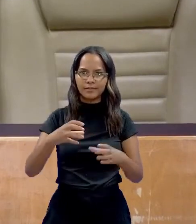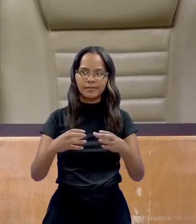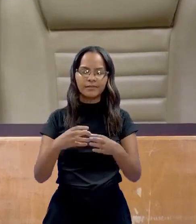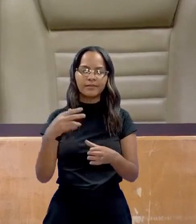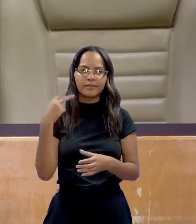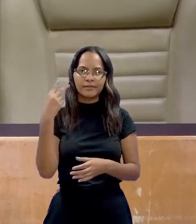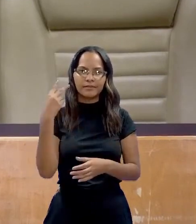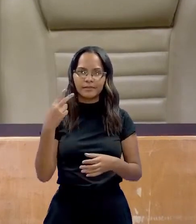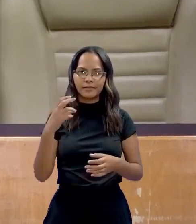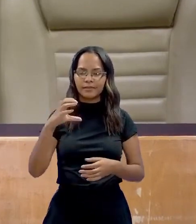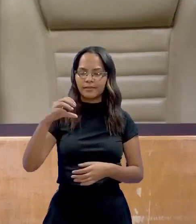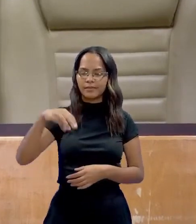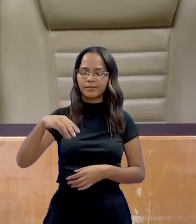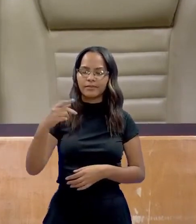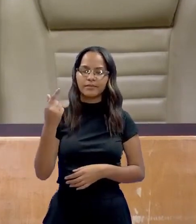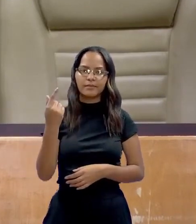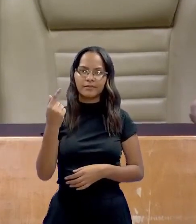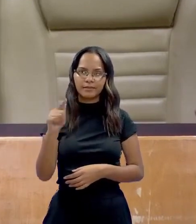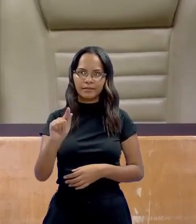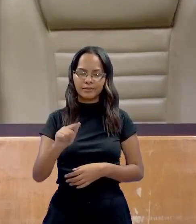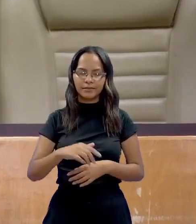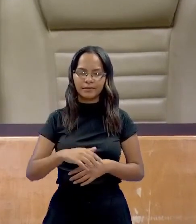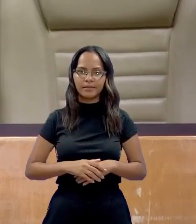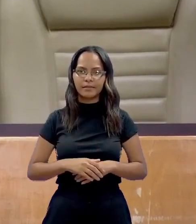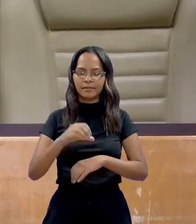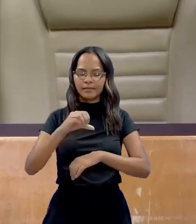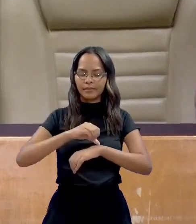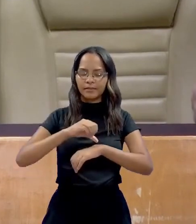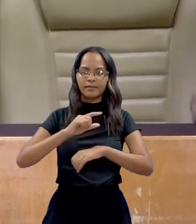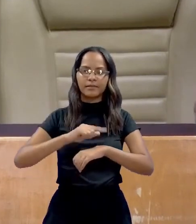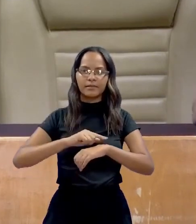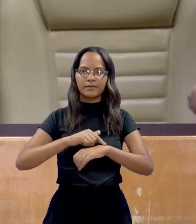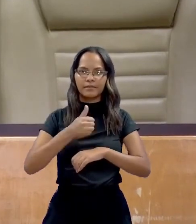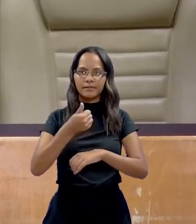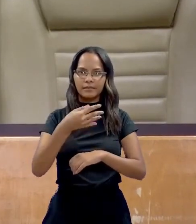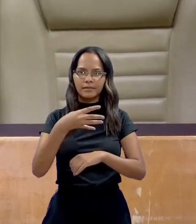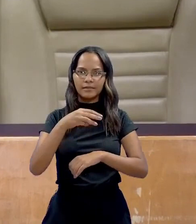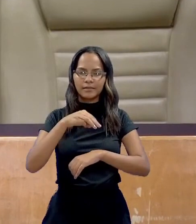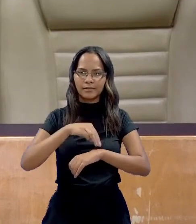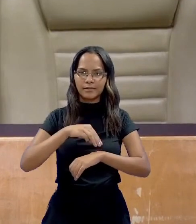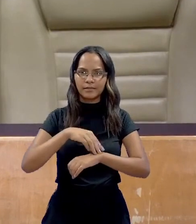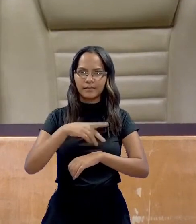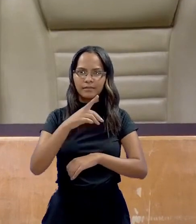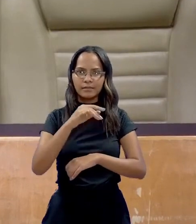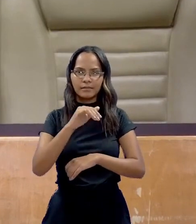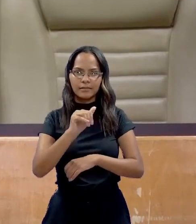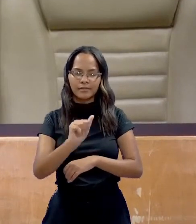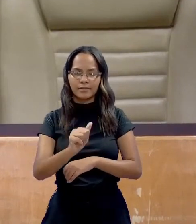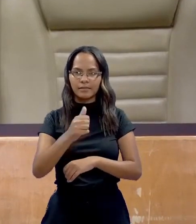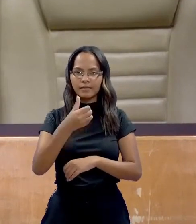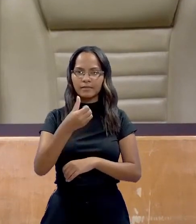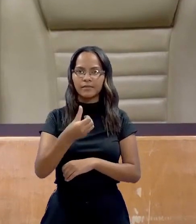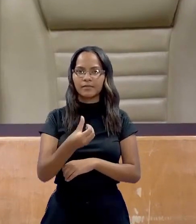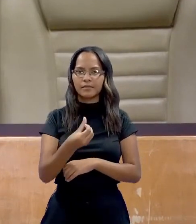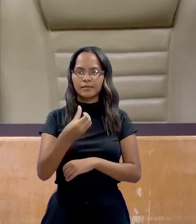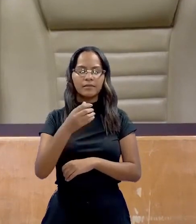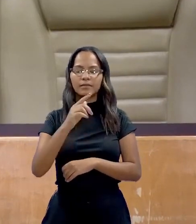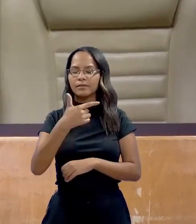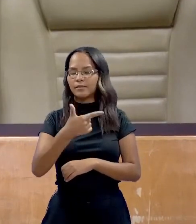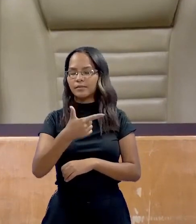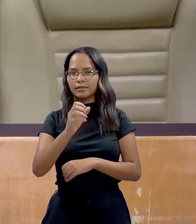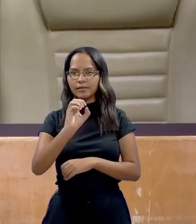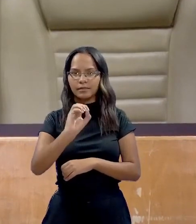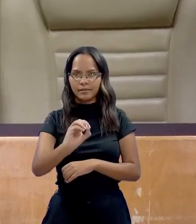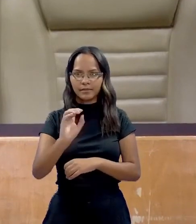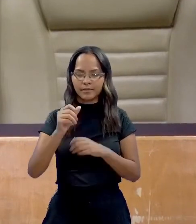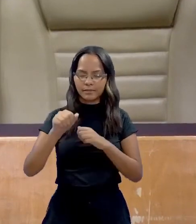Câmara Municipal de Goiânia. Às 9 horas e 14 minutos do dia 20 de setembro do ano de